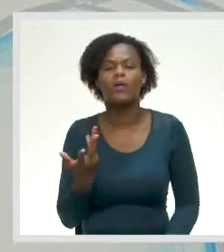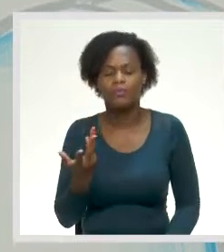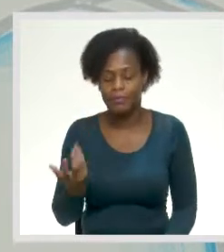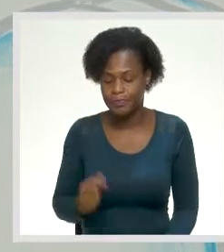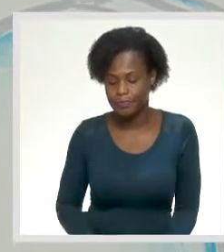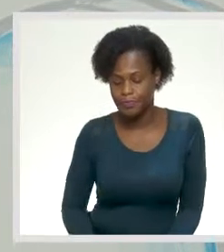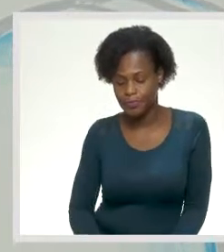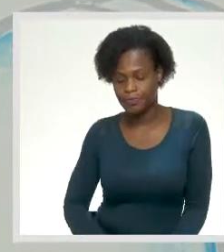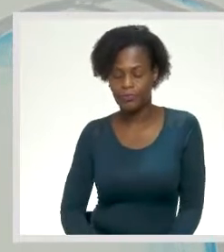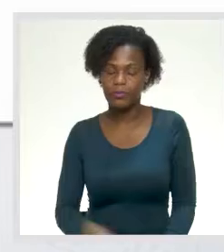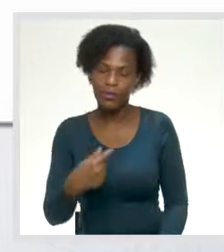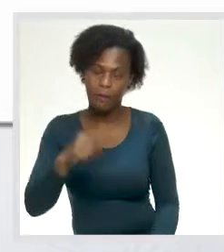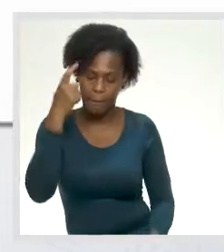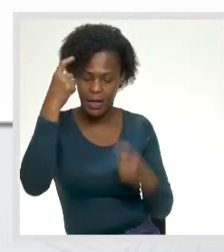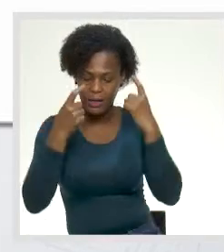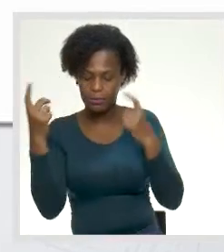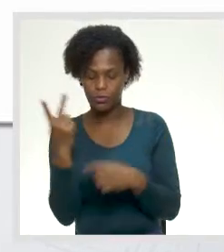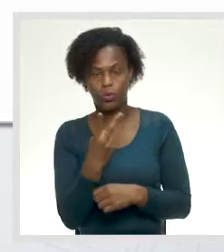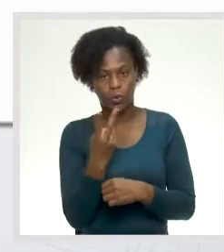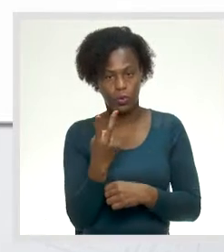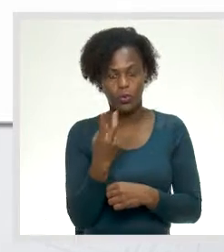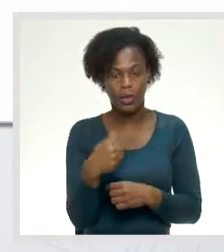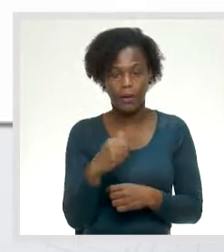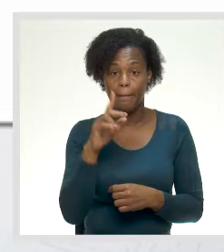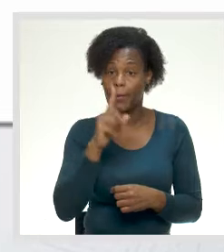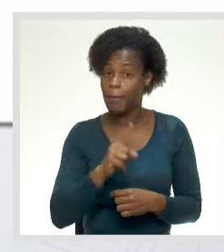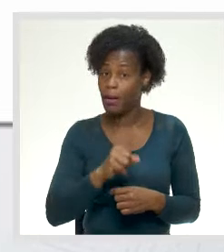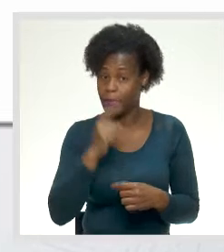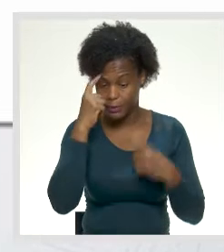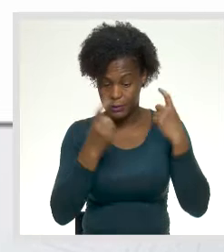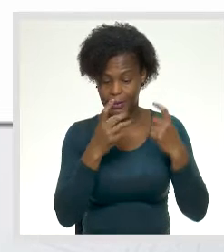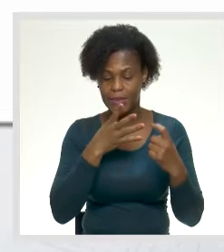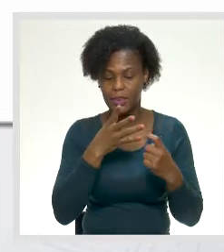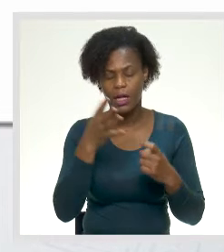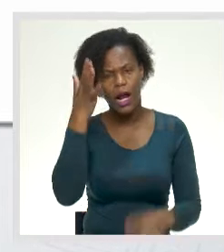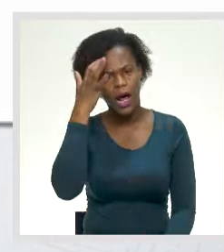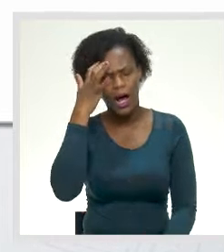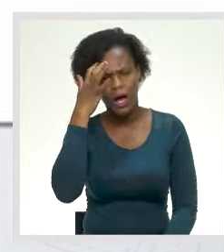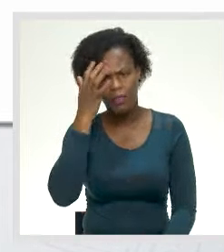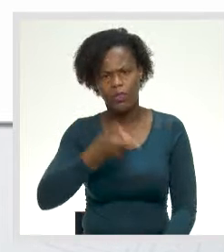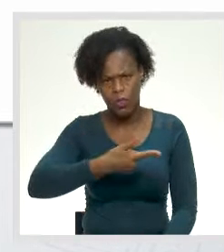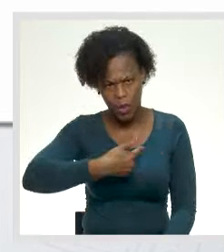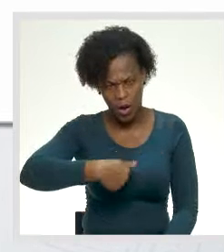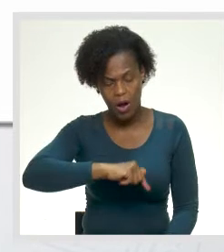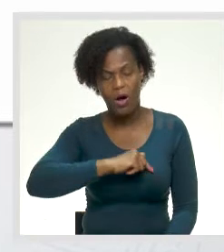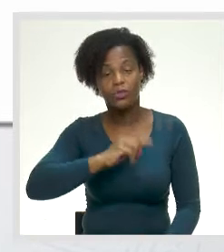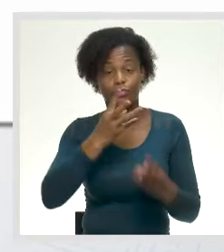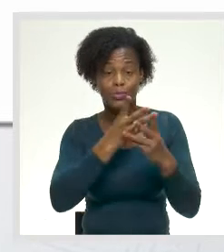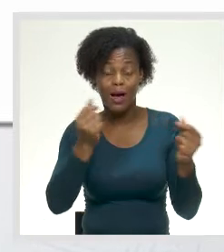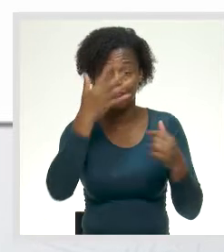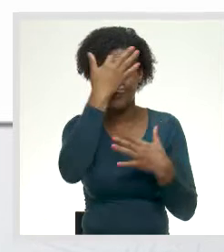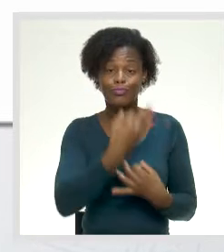hoje? Temos dois pensamentos. O primeiro diz: nosso caráter é resultado da